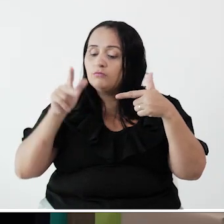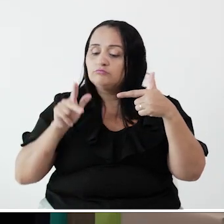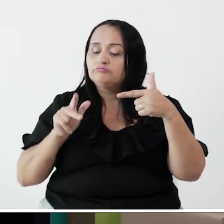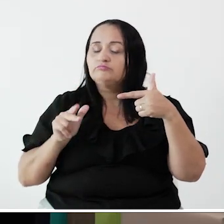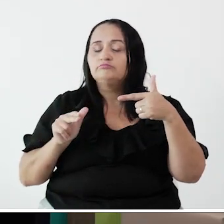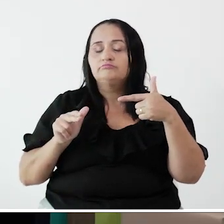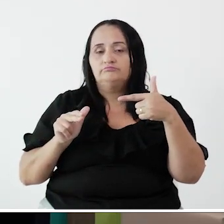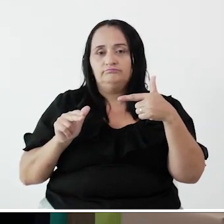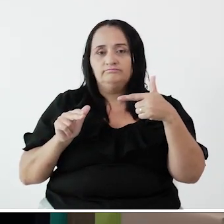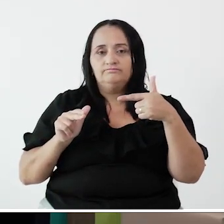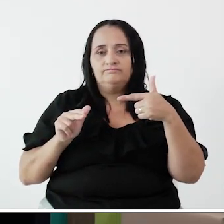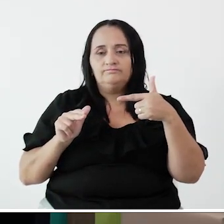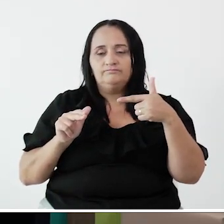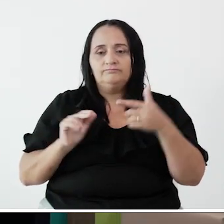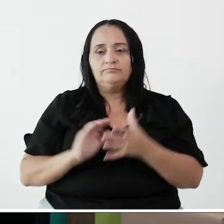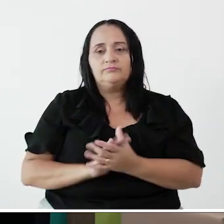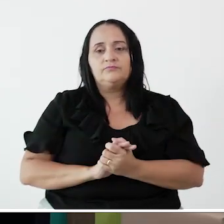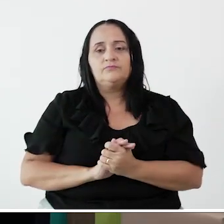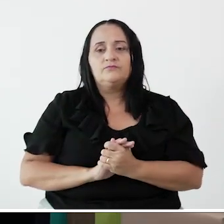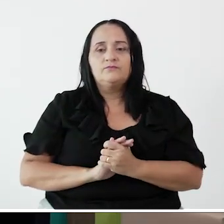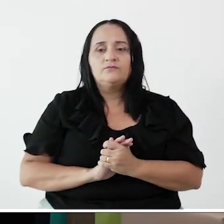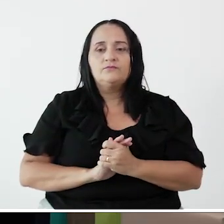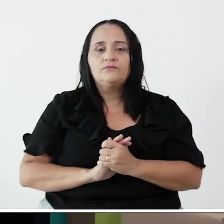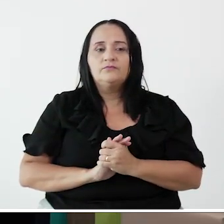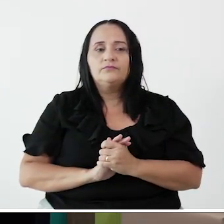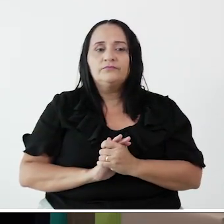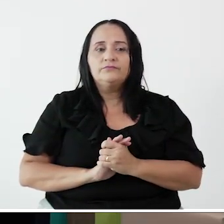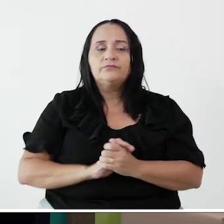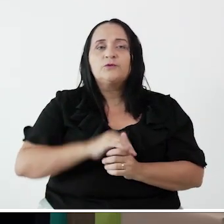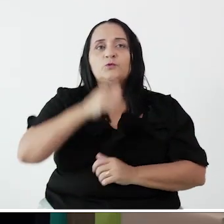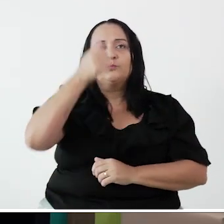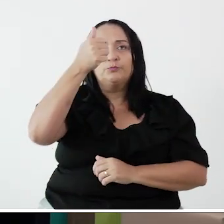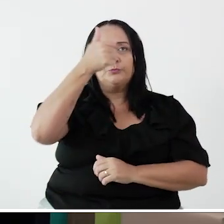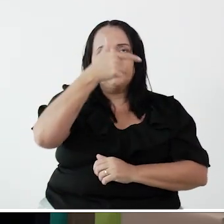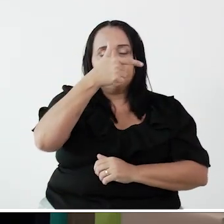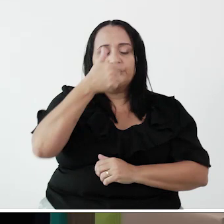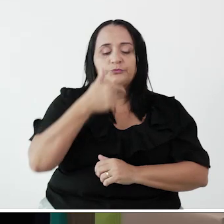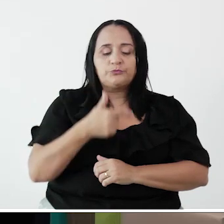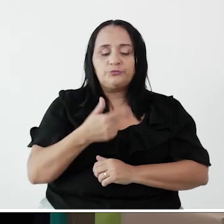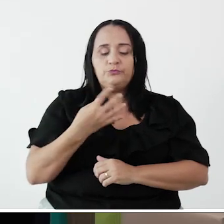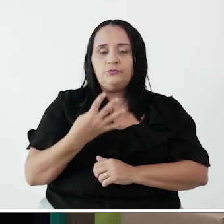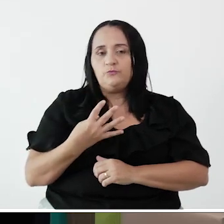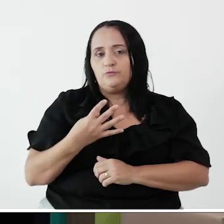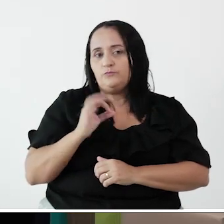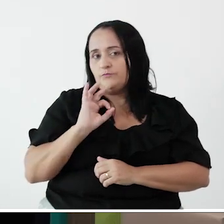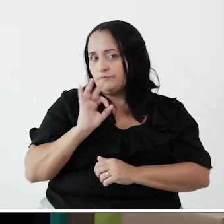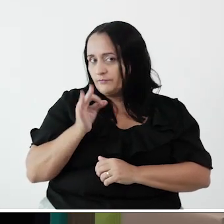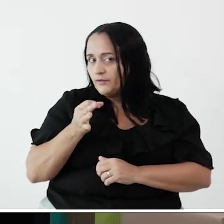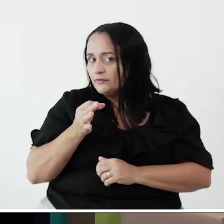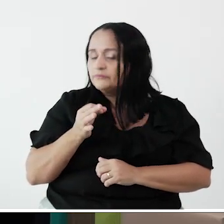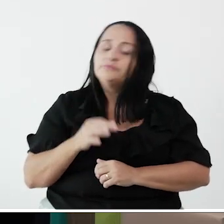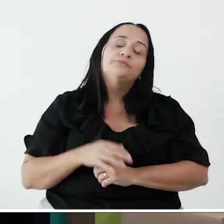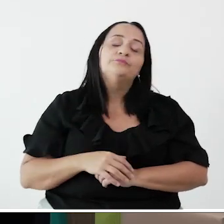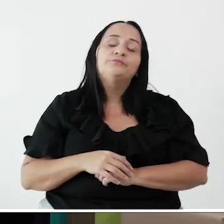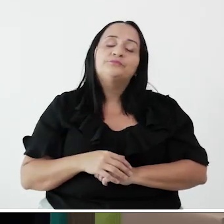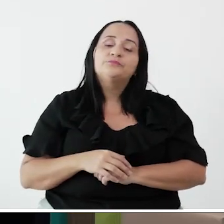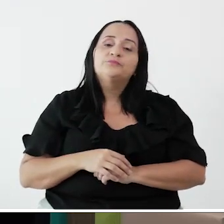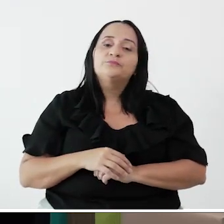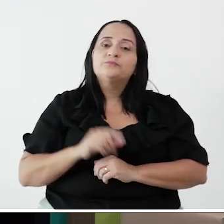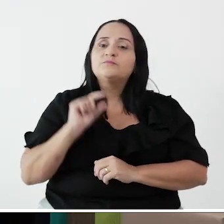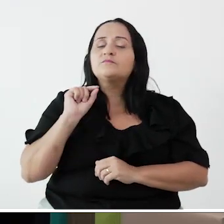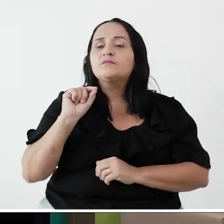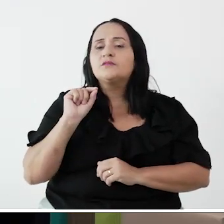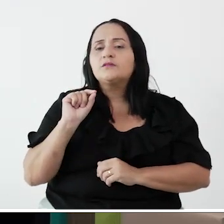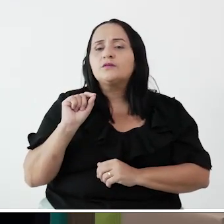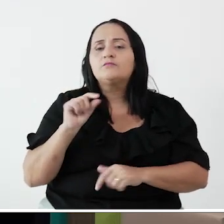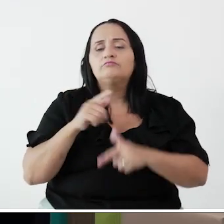mesmo divisor. O mesmo divisor para o numerador e para o denominador, tá certo?